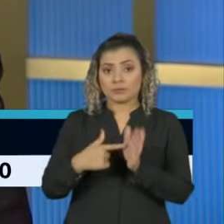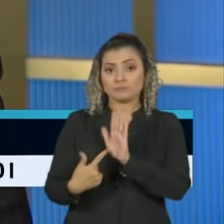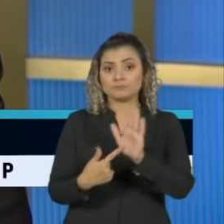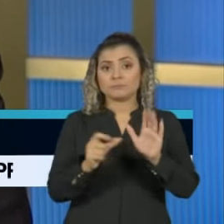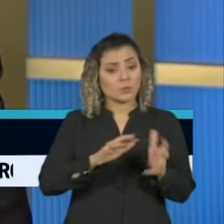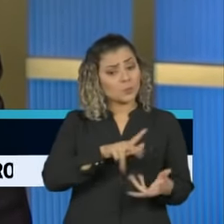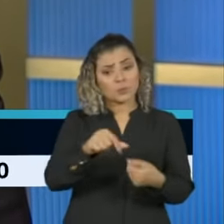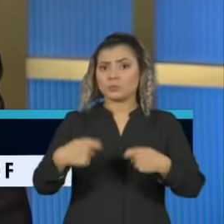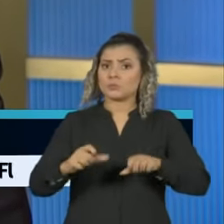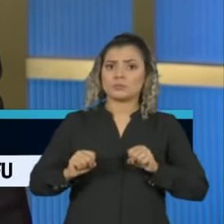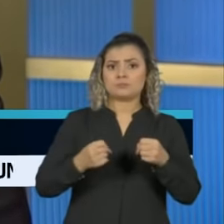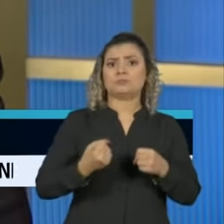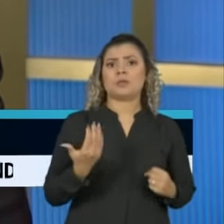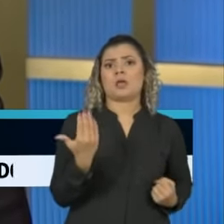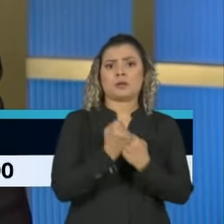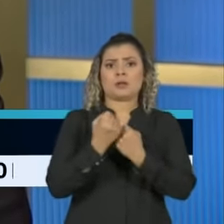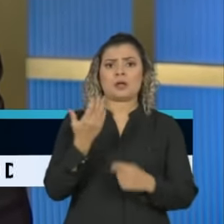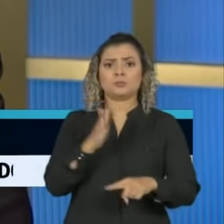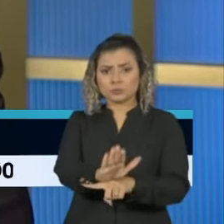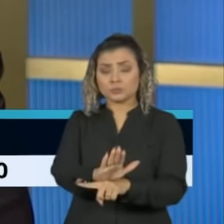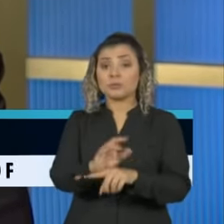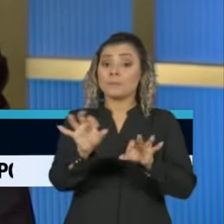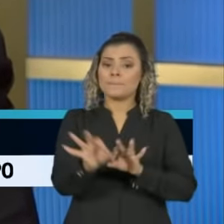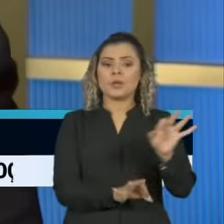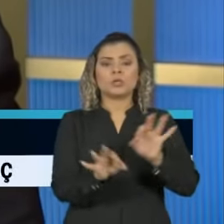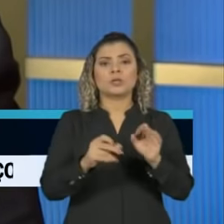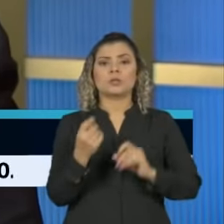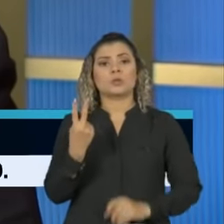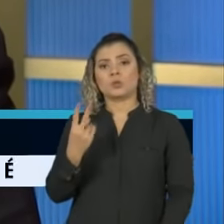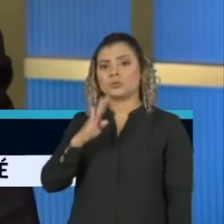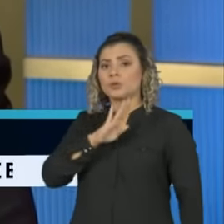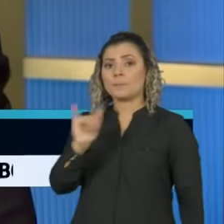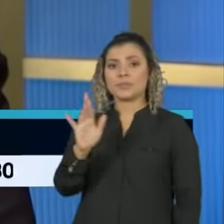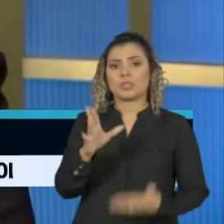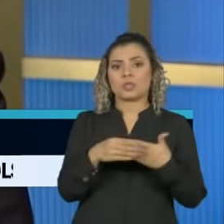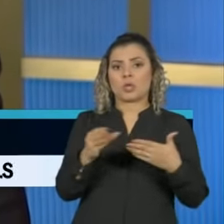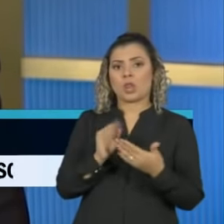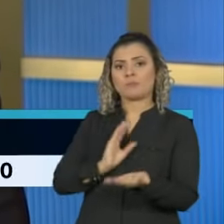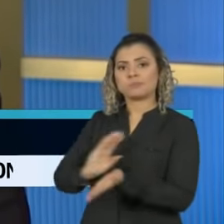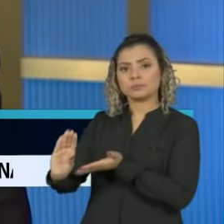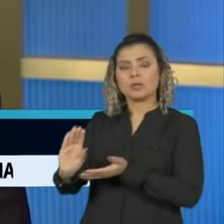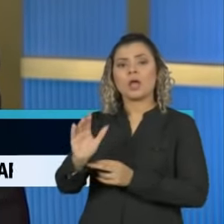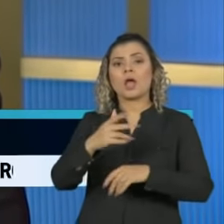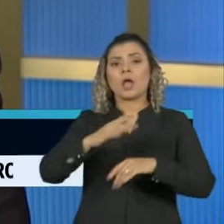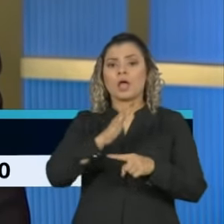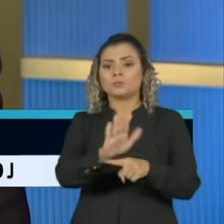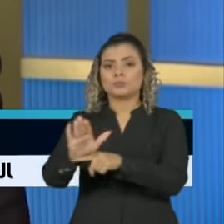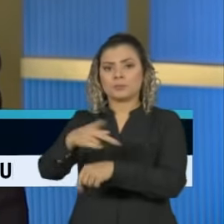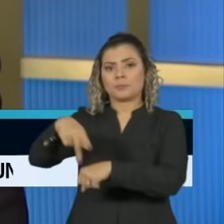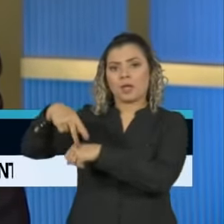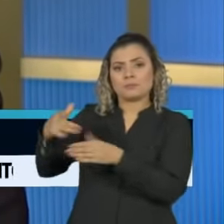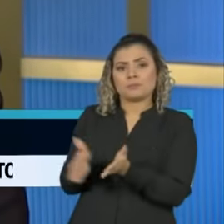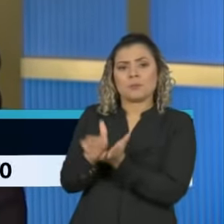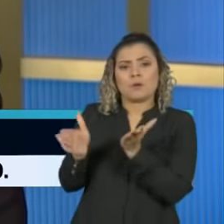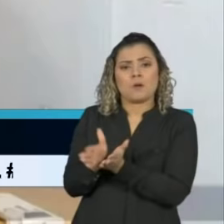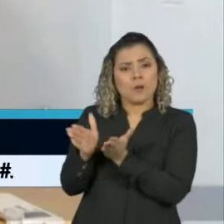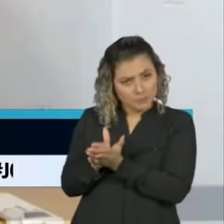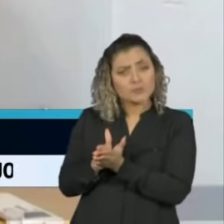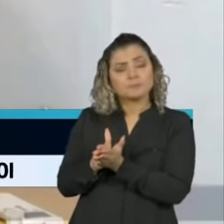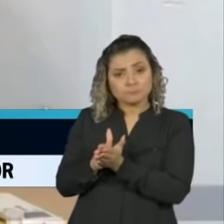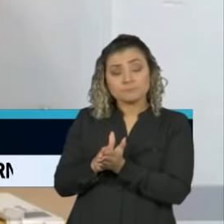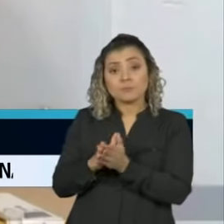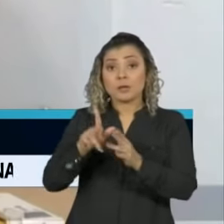responder coletivamente. Ele anunciou um plano humanitário de 2 bilhões de dólares para ajudar os países mais vulneráveis à pandemia.